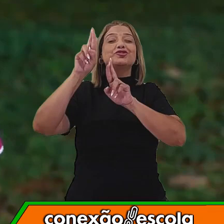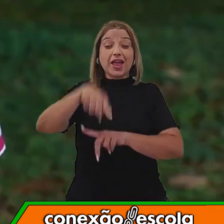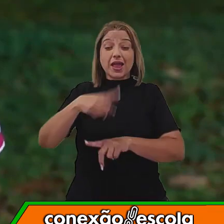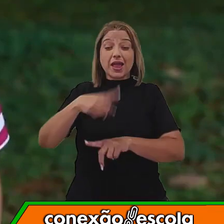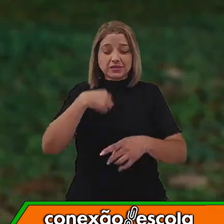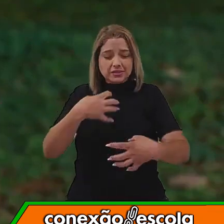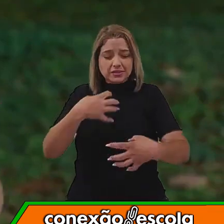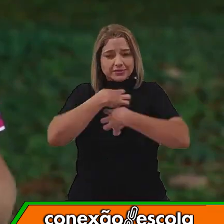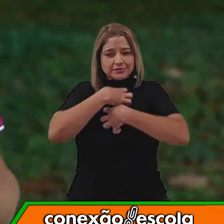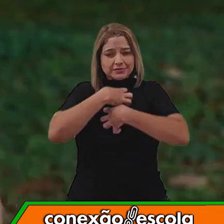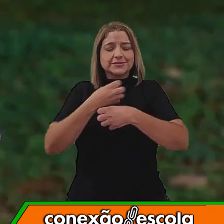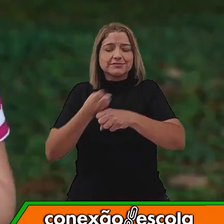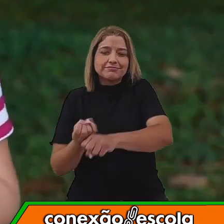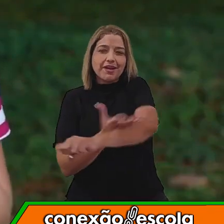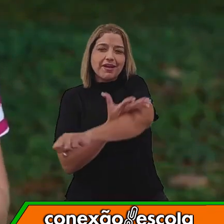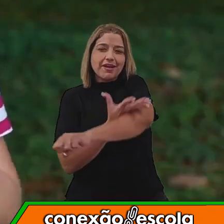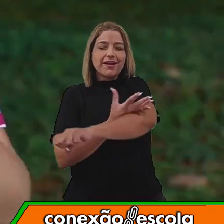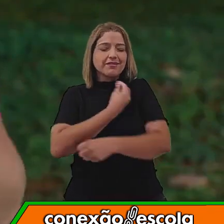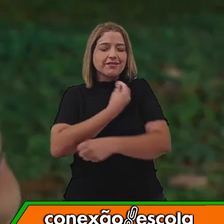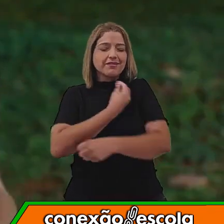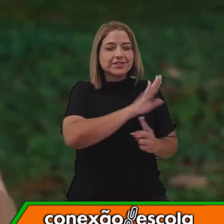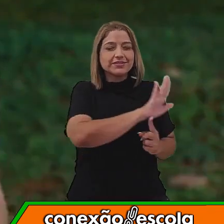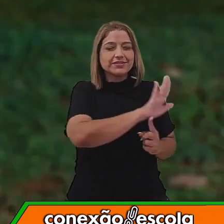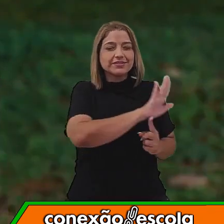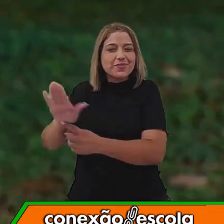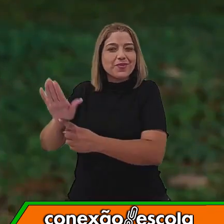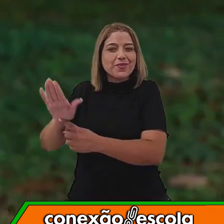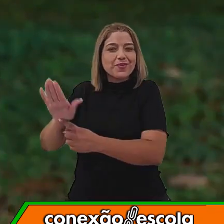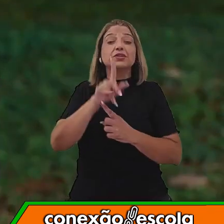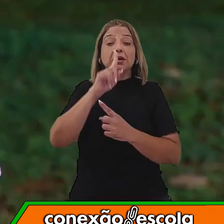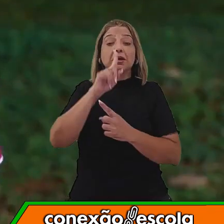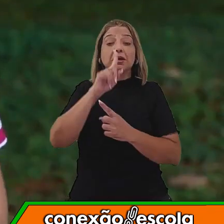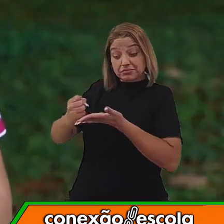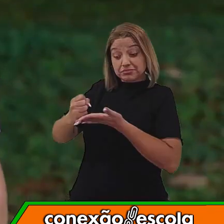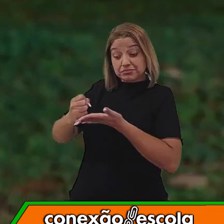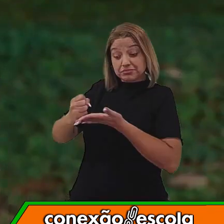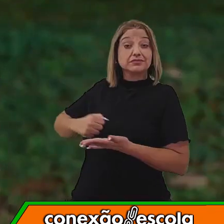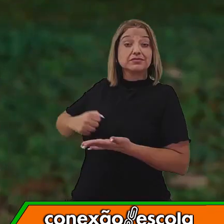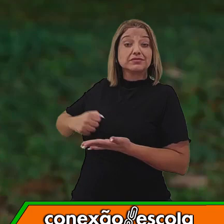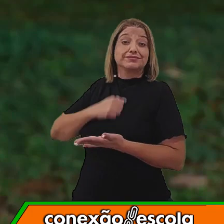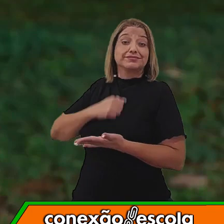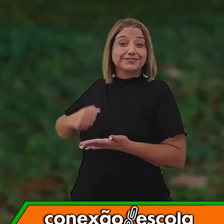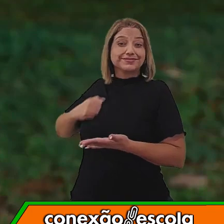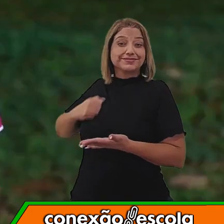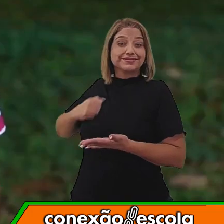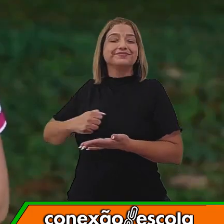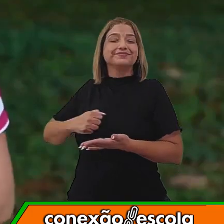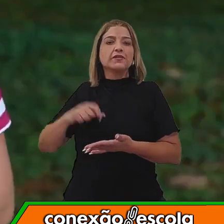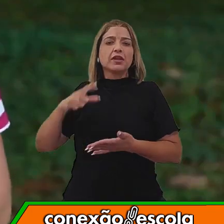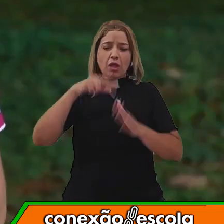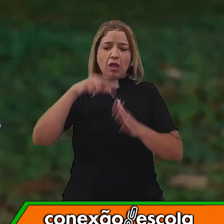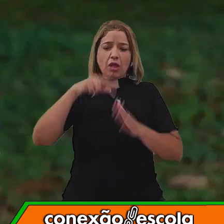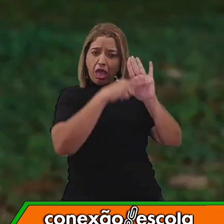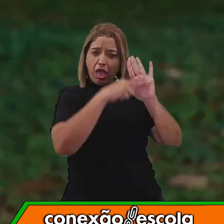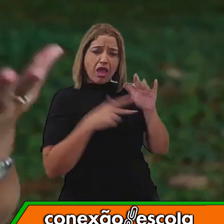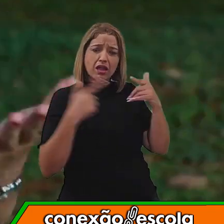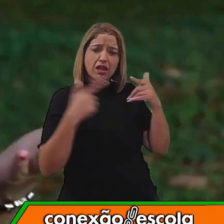quem sente, das coisas da vida, do que passa e não avisa. Não tem manual de instrução.